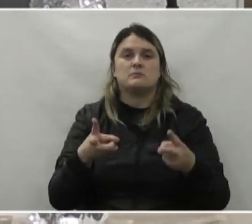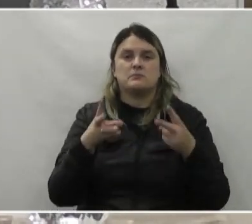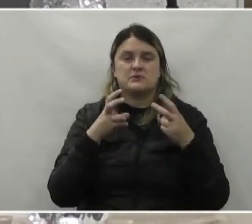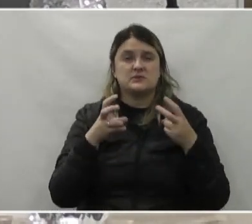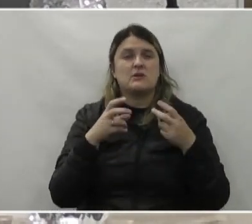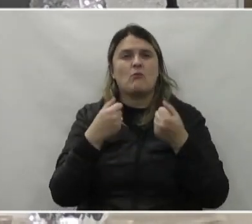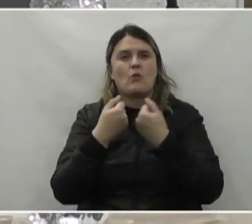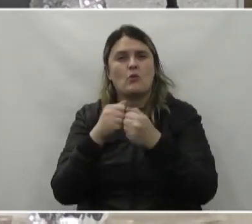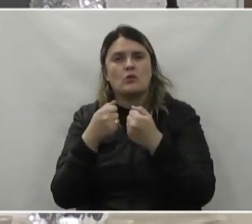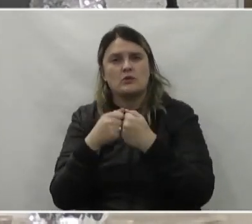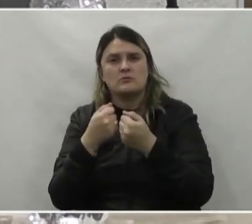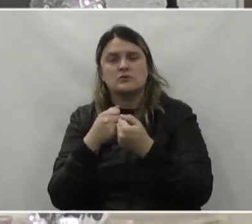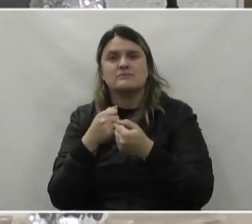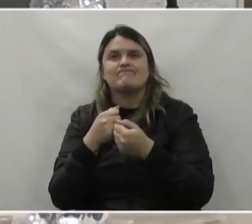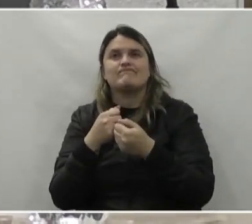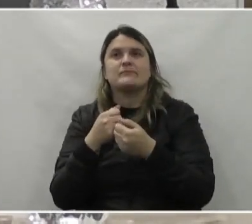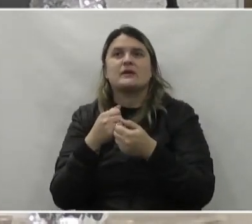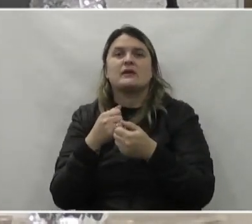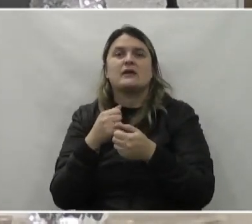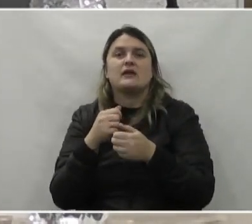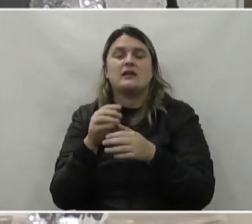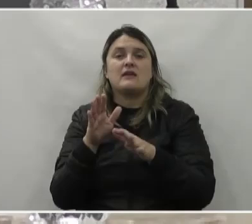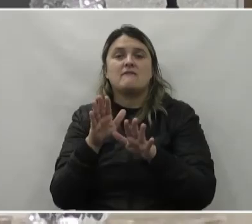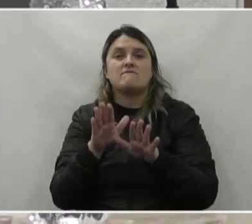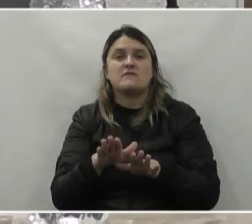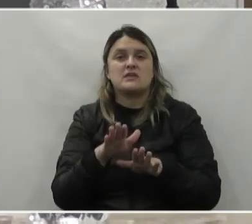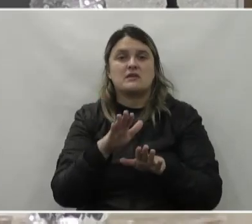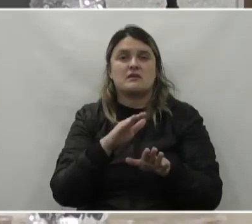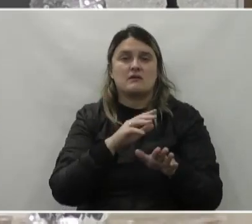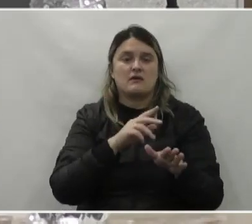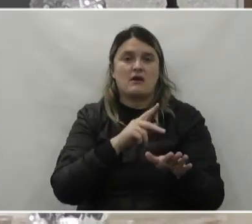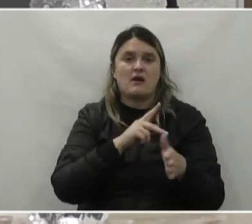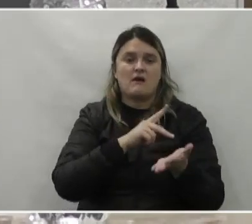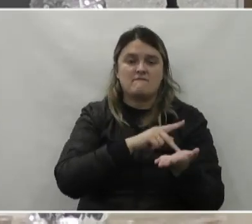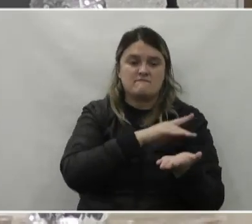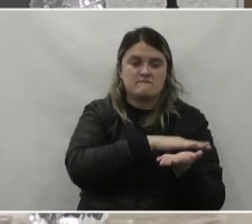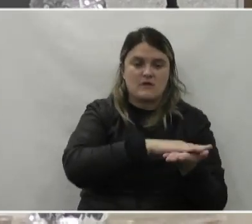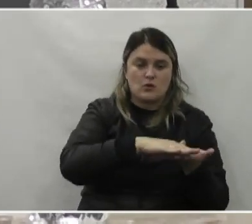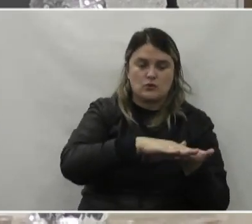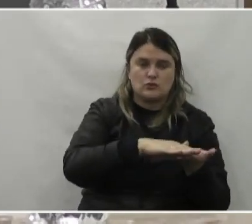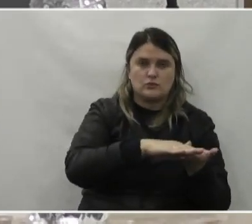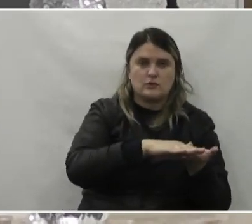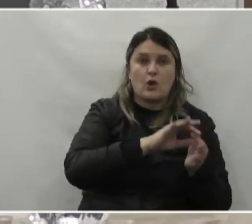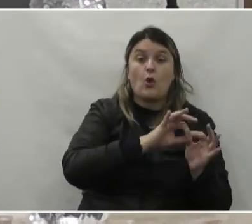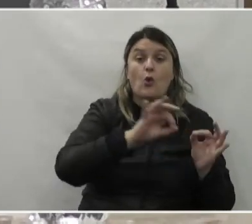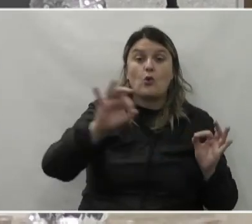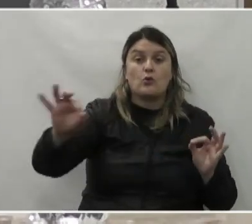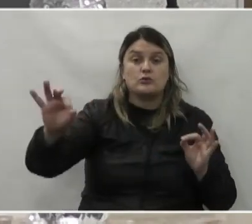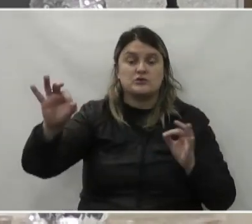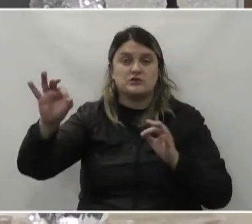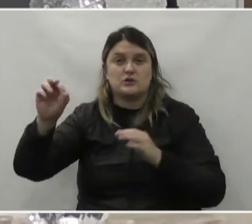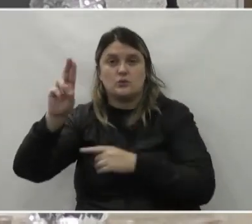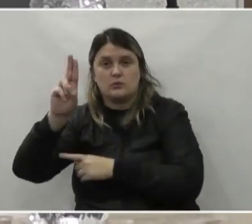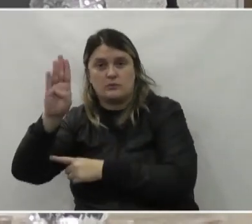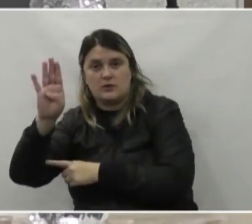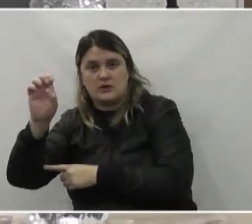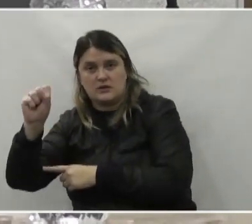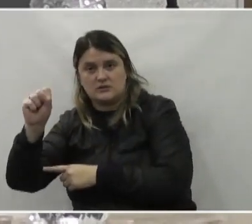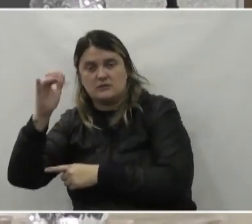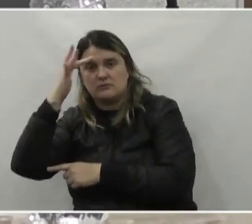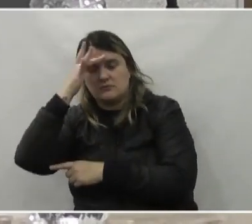né? Ele fica ali no asfalto. Então, quando chove, o pessoal tem que sair correndo lá no asfalto para pegar o